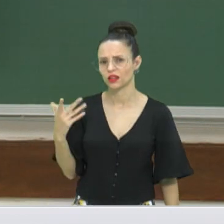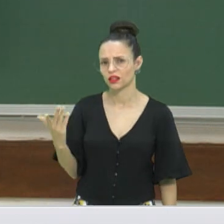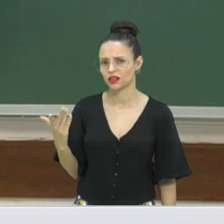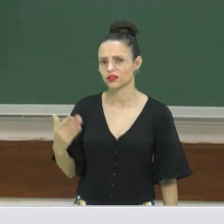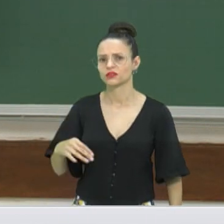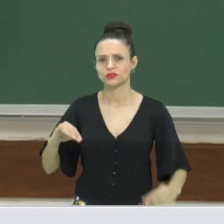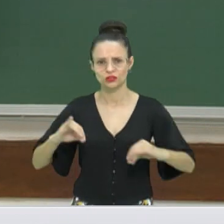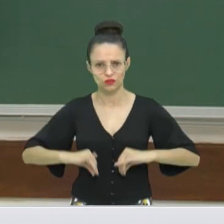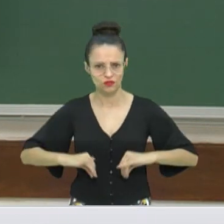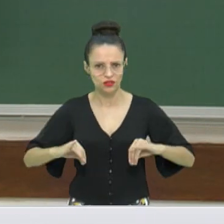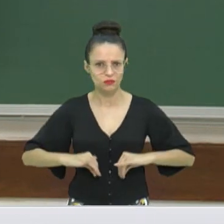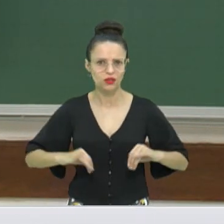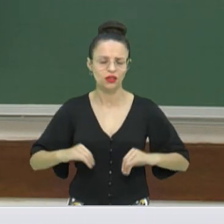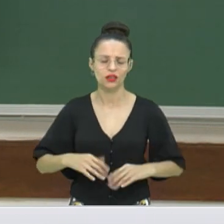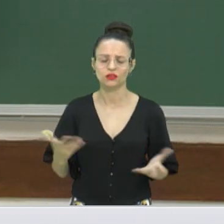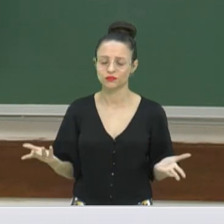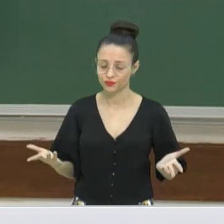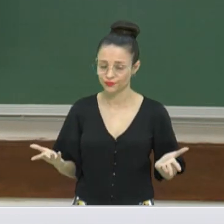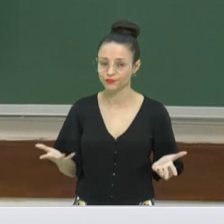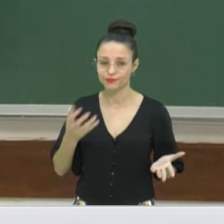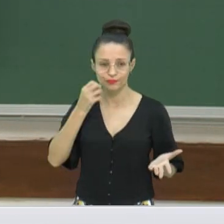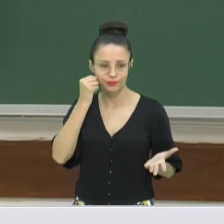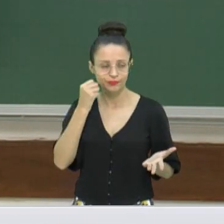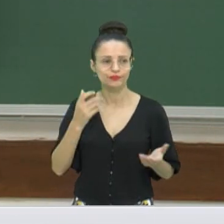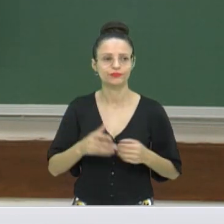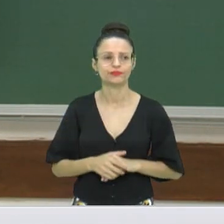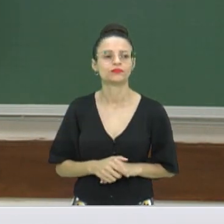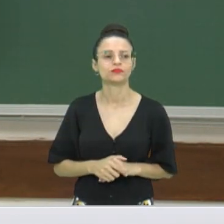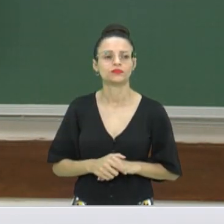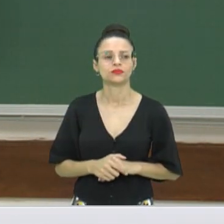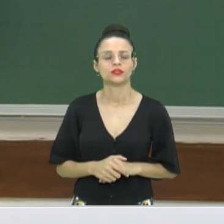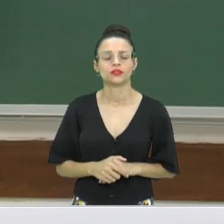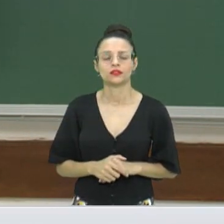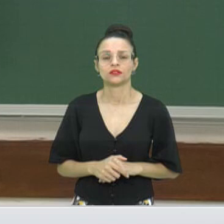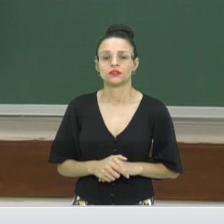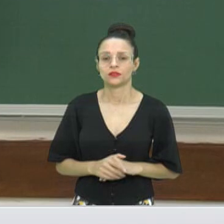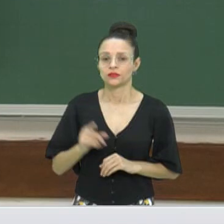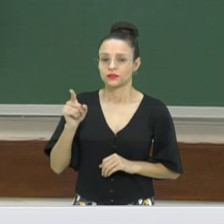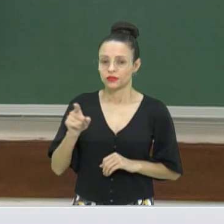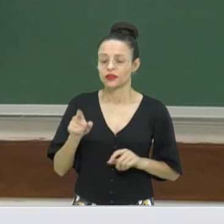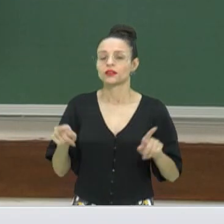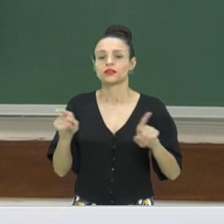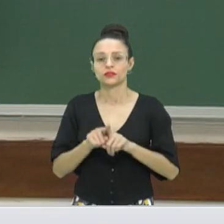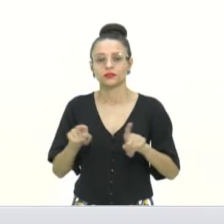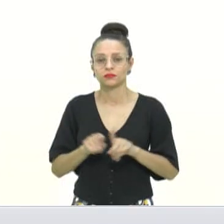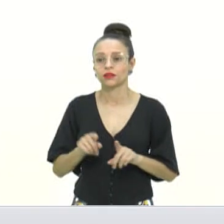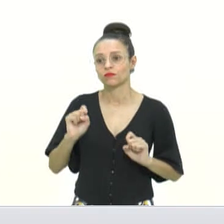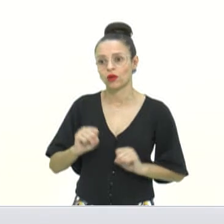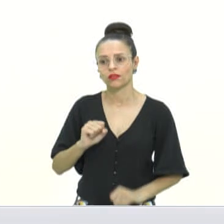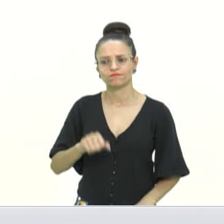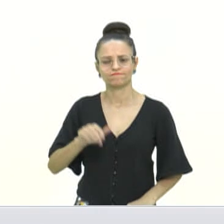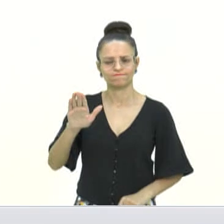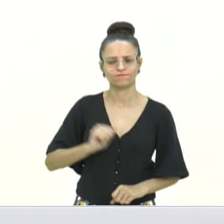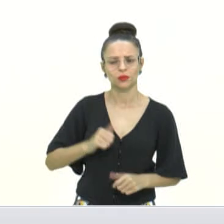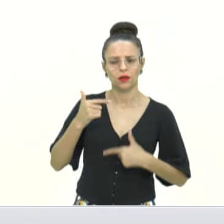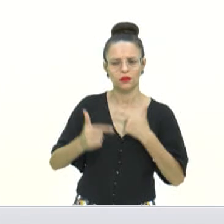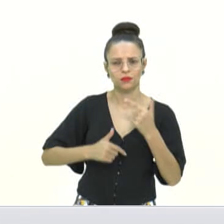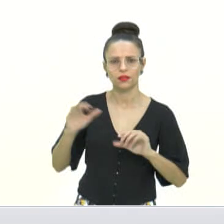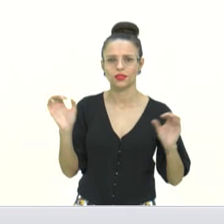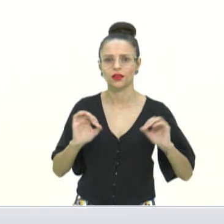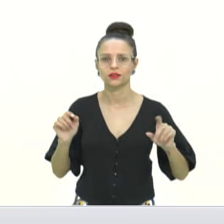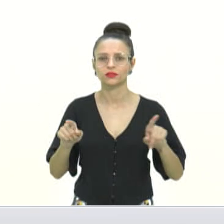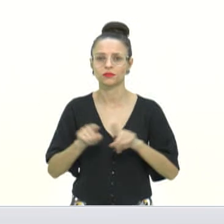De sofrimento, de desgosto? Ela pode deixar de ser contratada, ter o seu